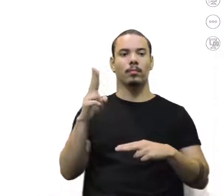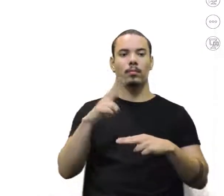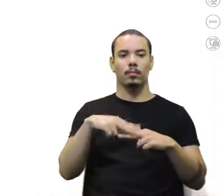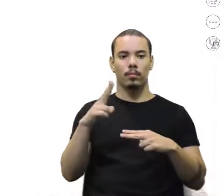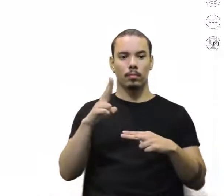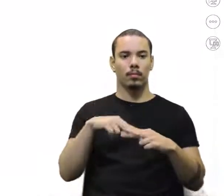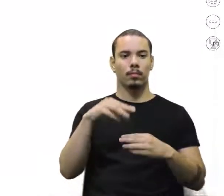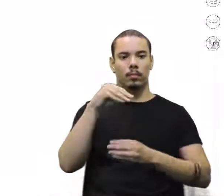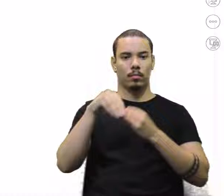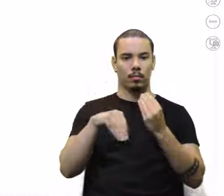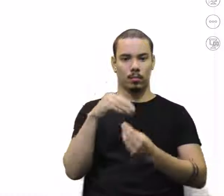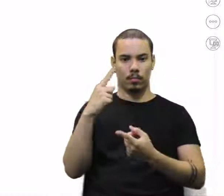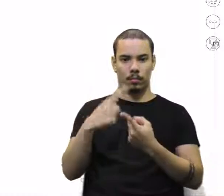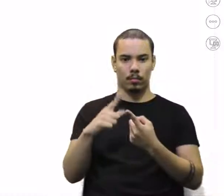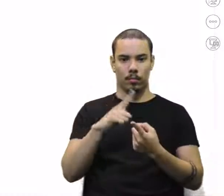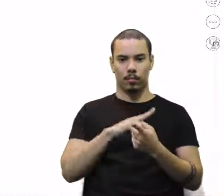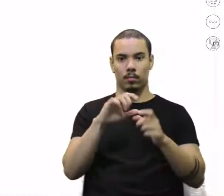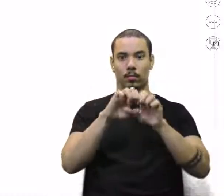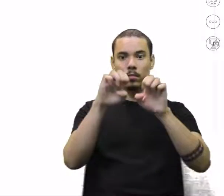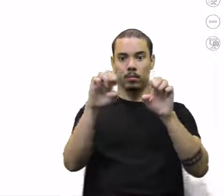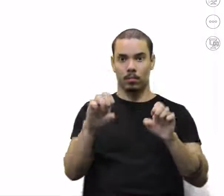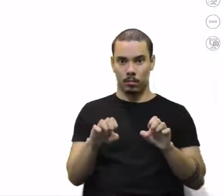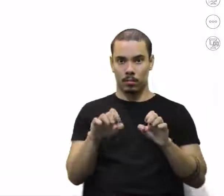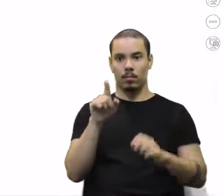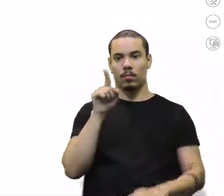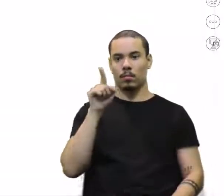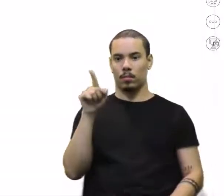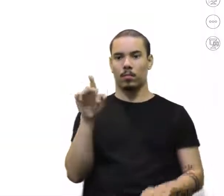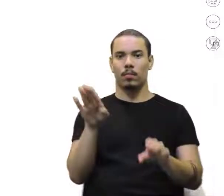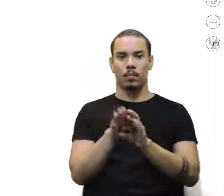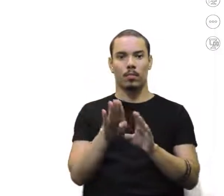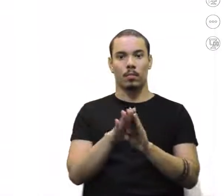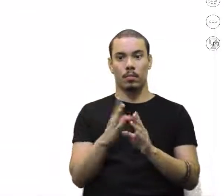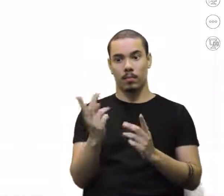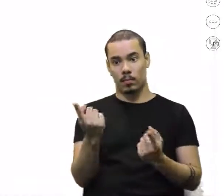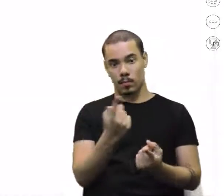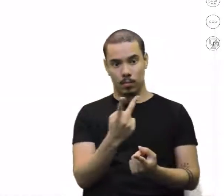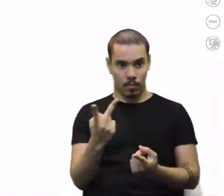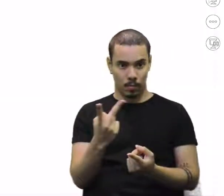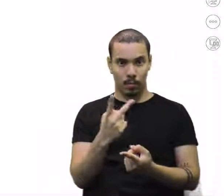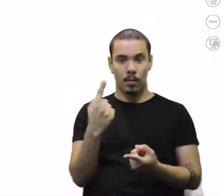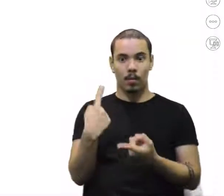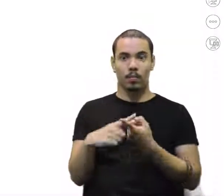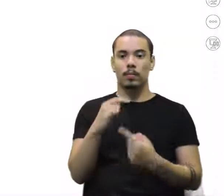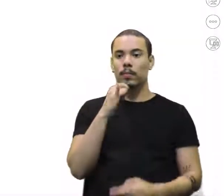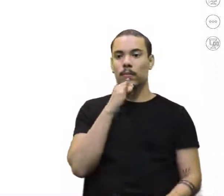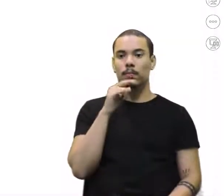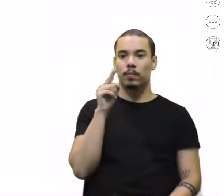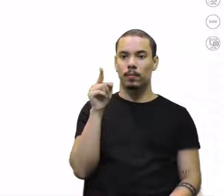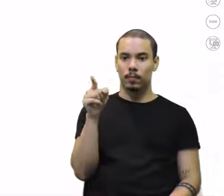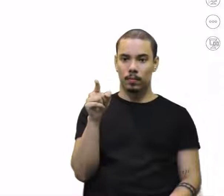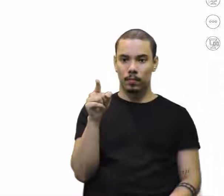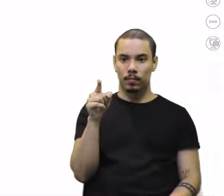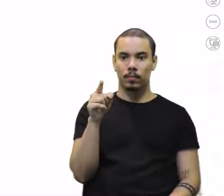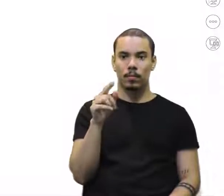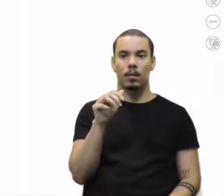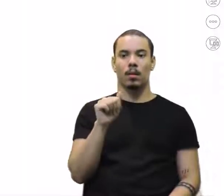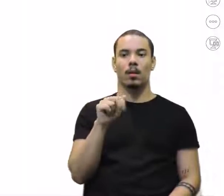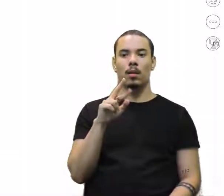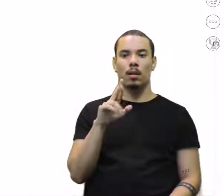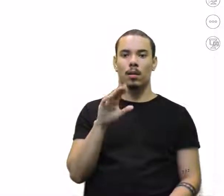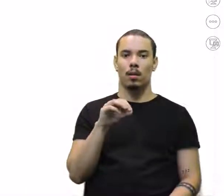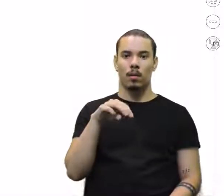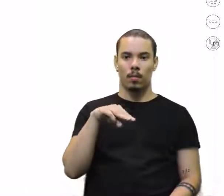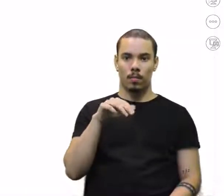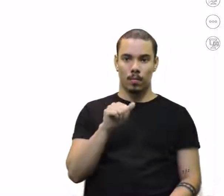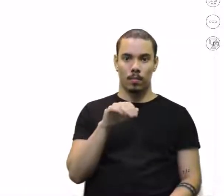mista porque apresenta estrutura cíclica e acíclica. Nesse caso aqui, a cíclica é